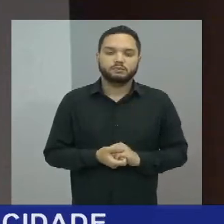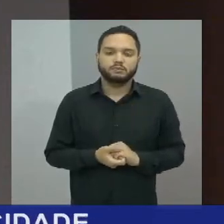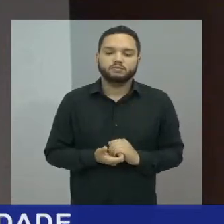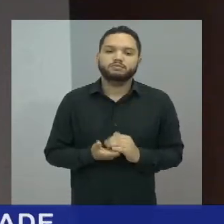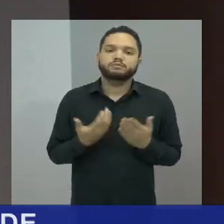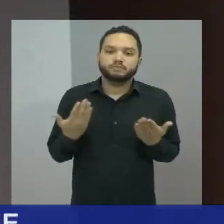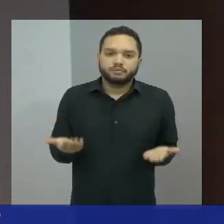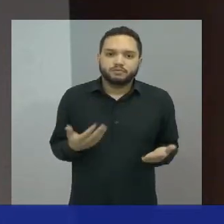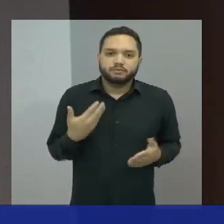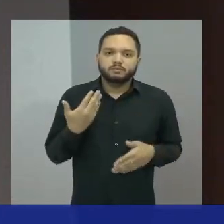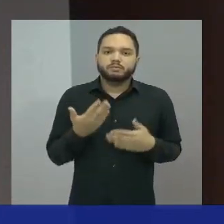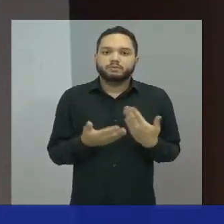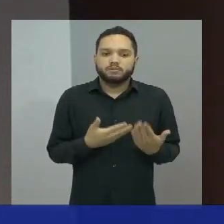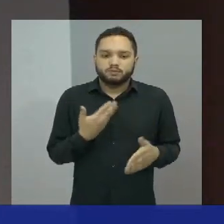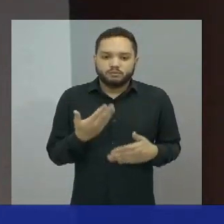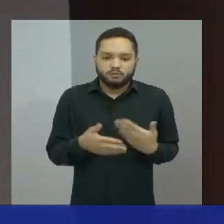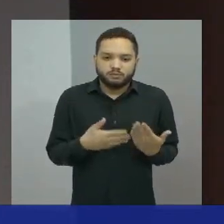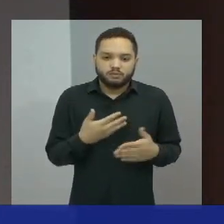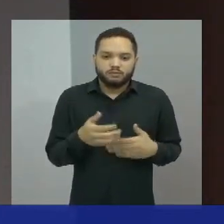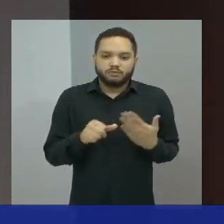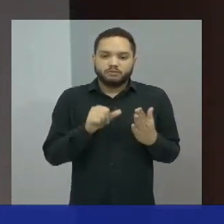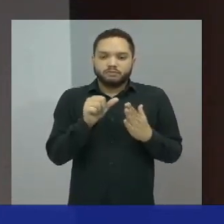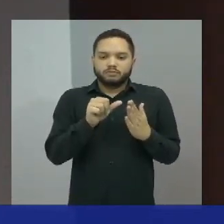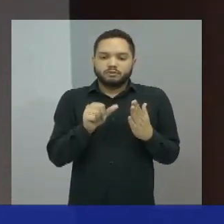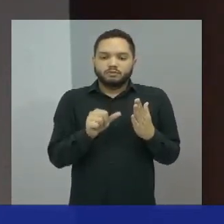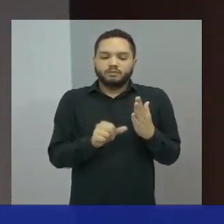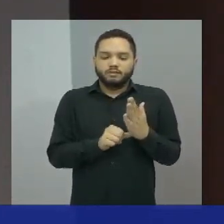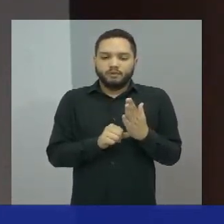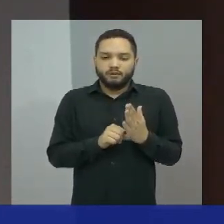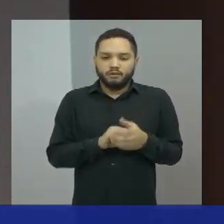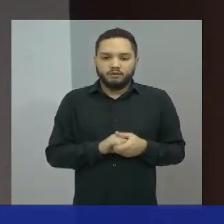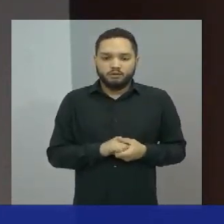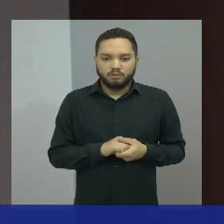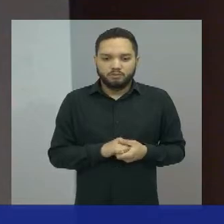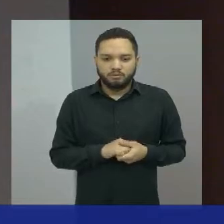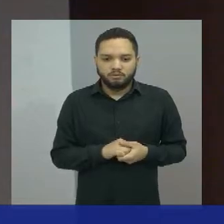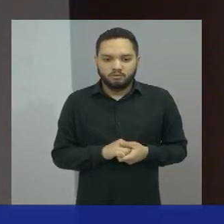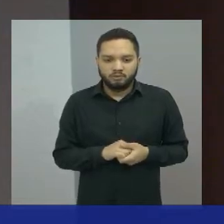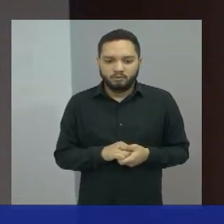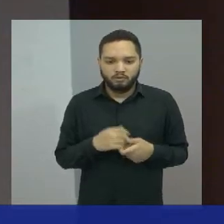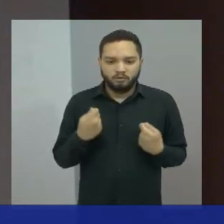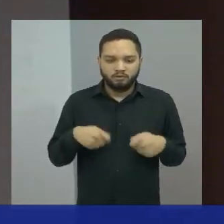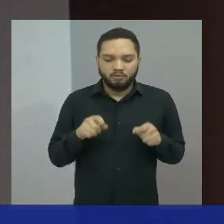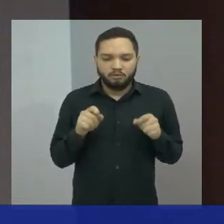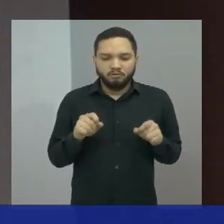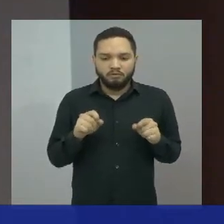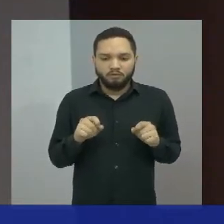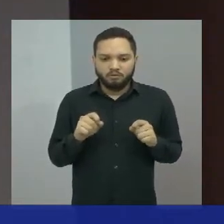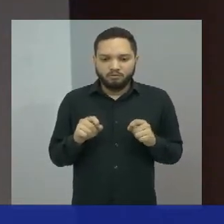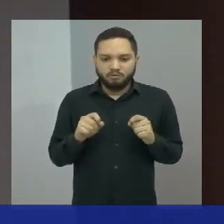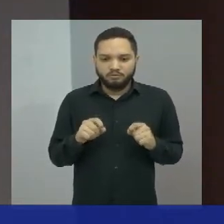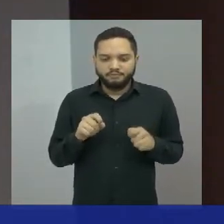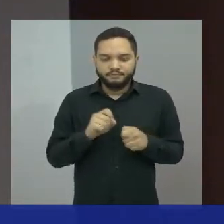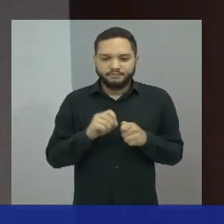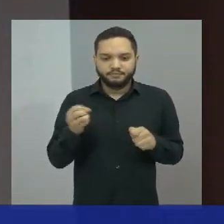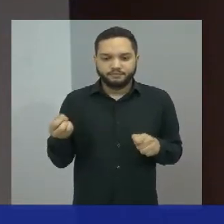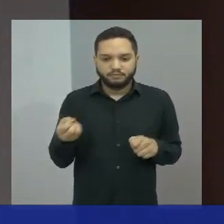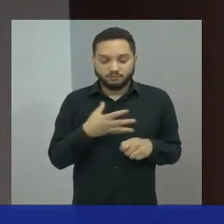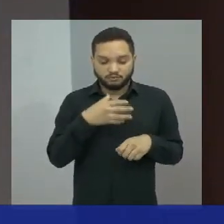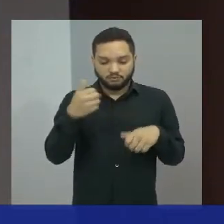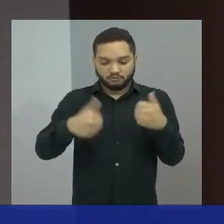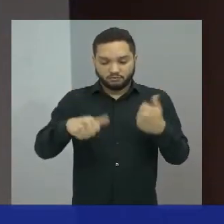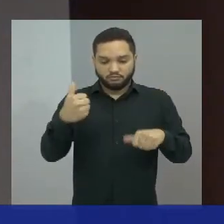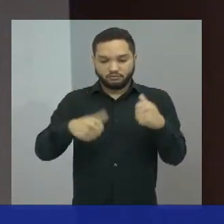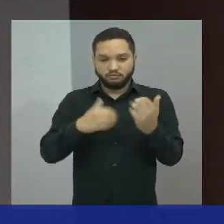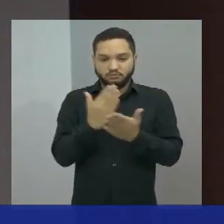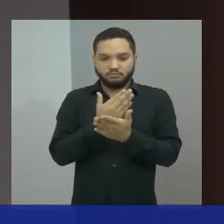tempo, essas modificações que foram feitas requerem que a gente faça uma nova avaliação do